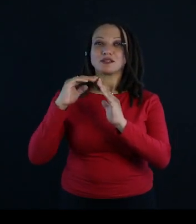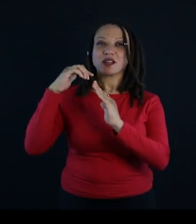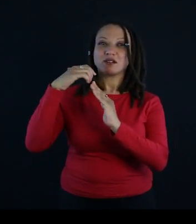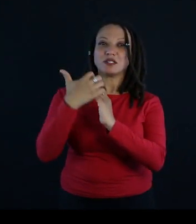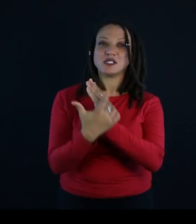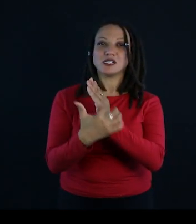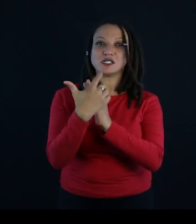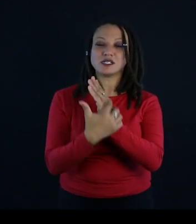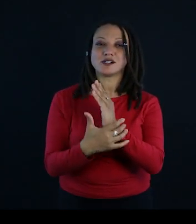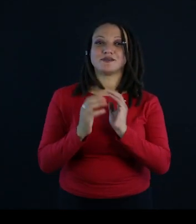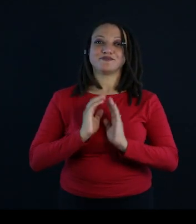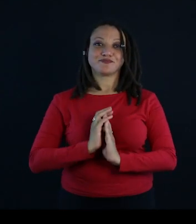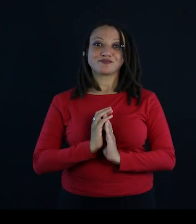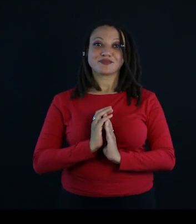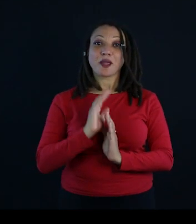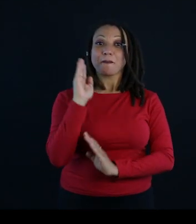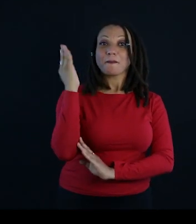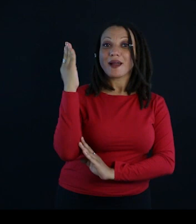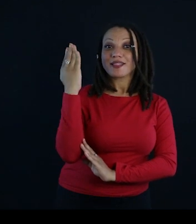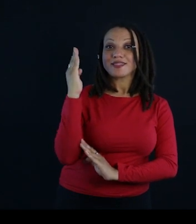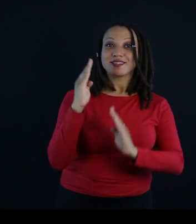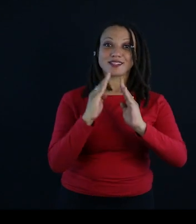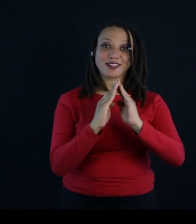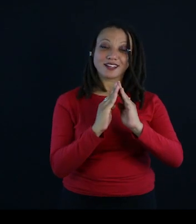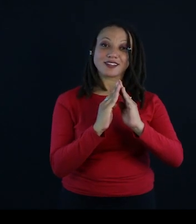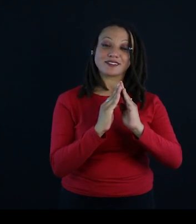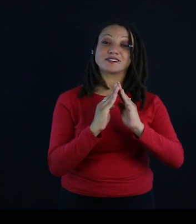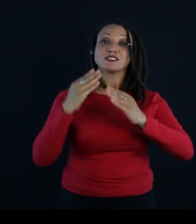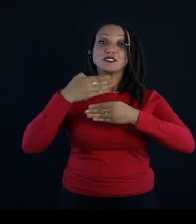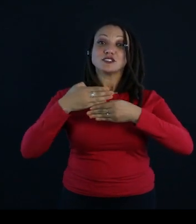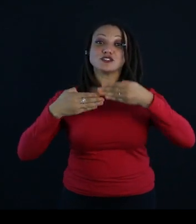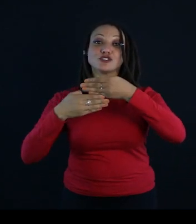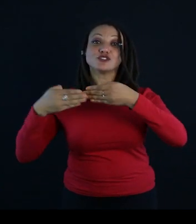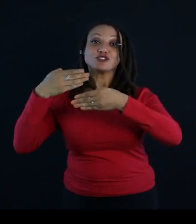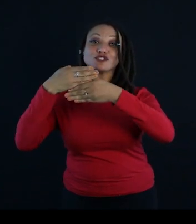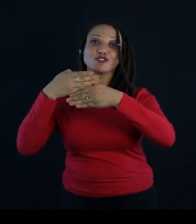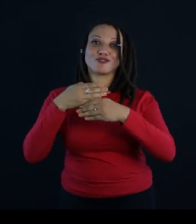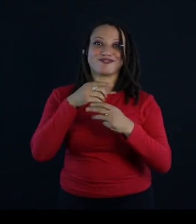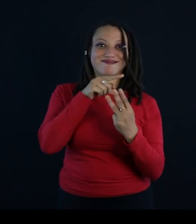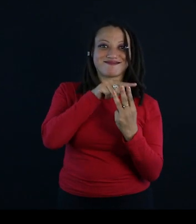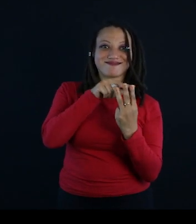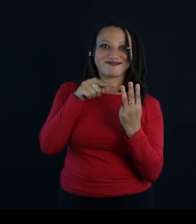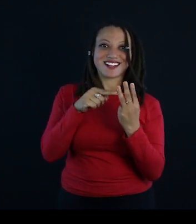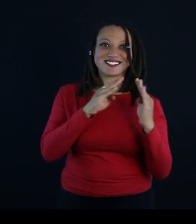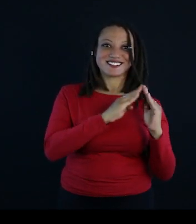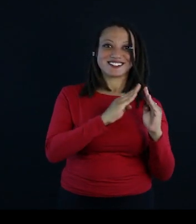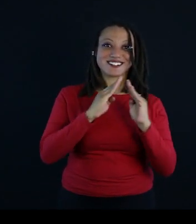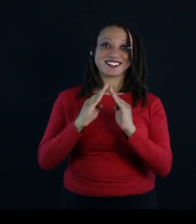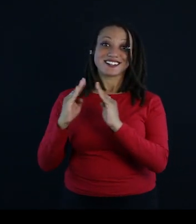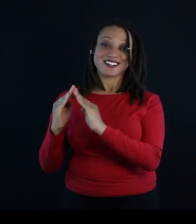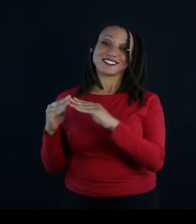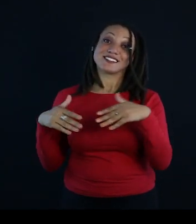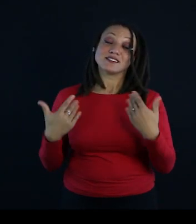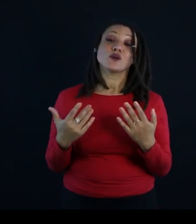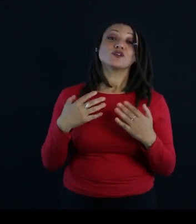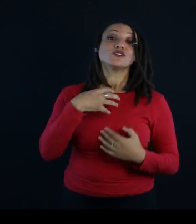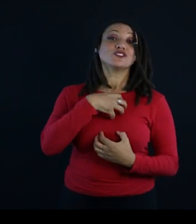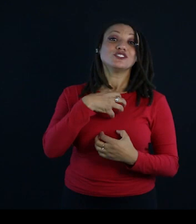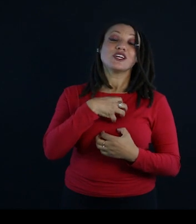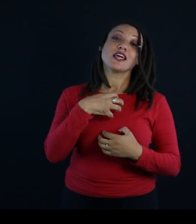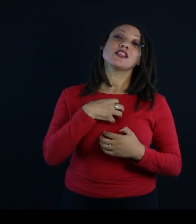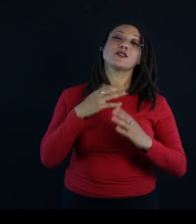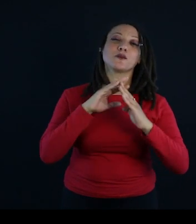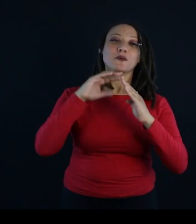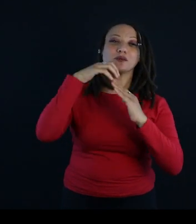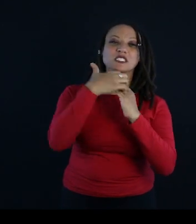cabana de palha, de madeira e de tijolo. Por exemplo, vocês podem pegar uns pedacinhos, assim, de papelão e dá